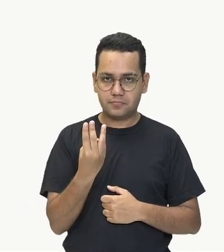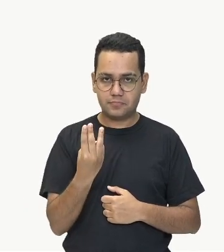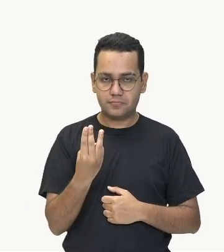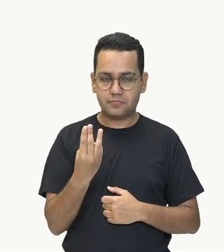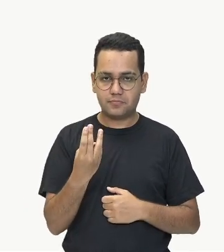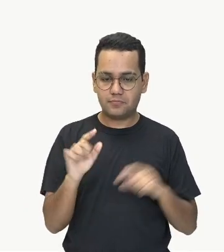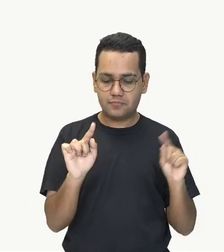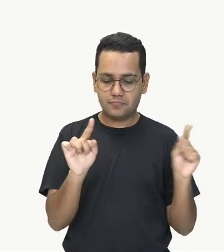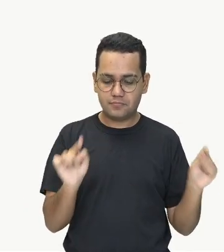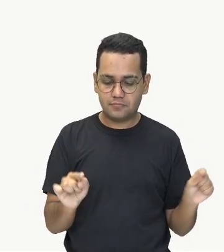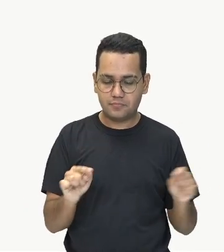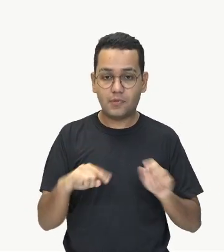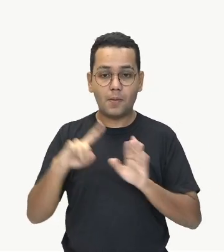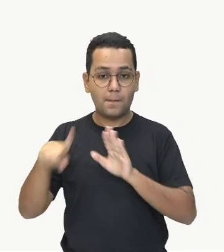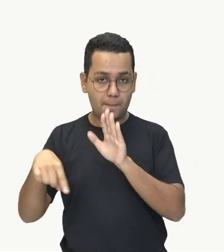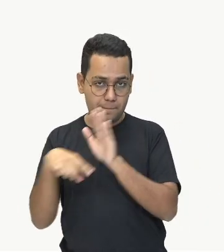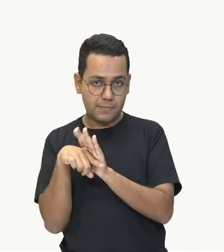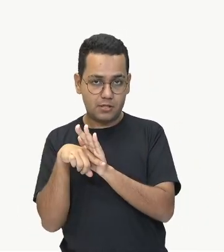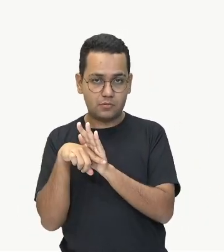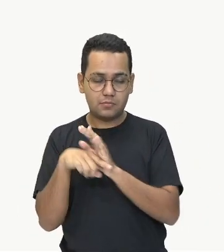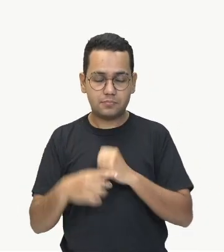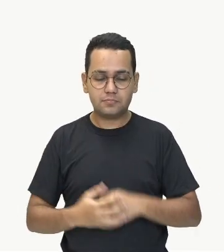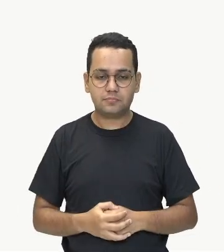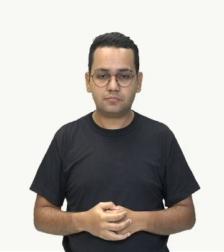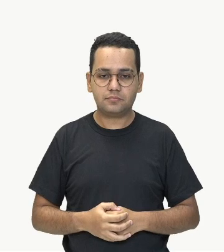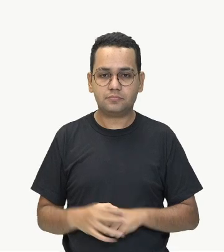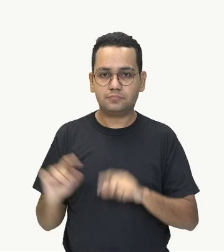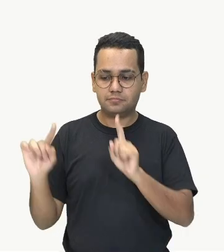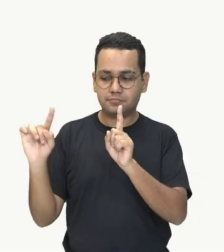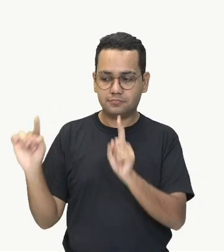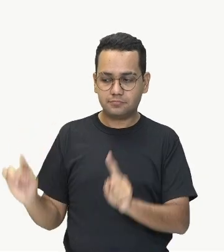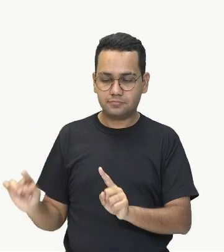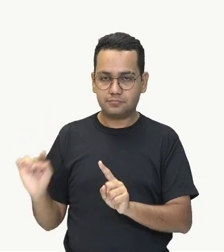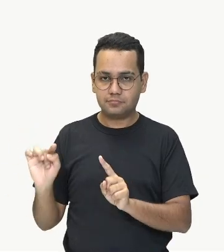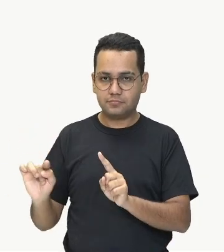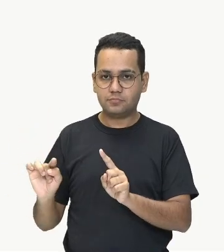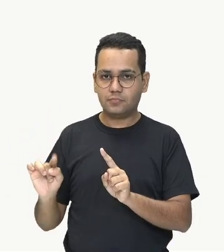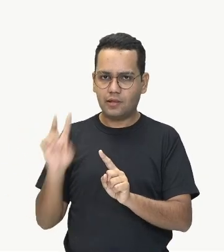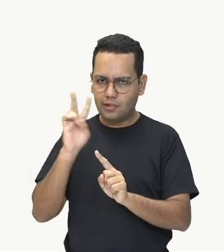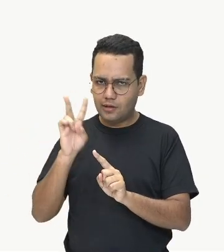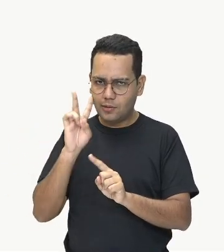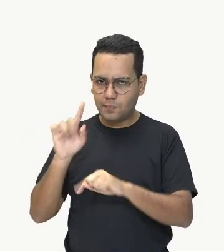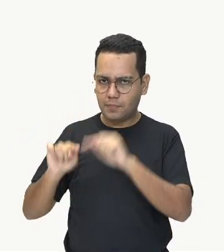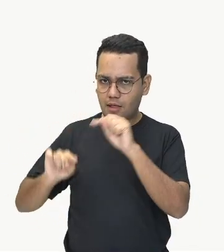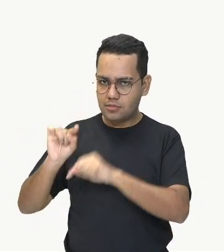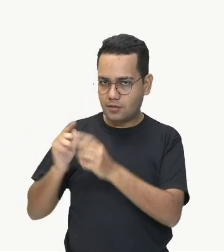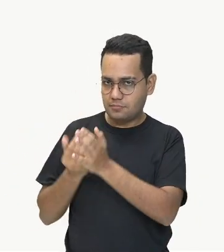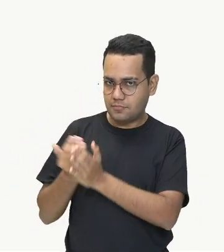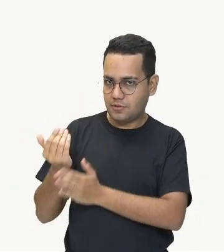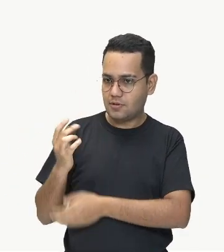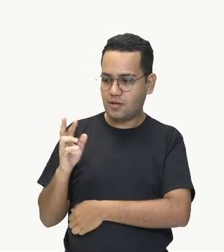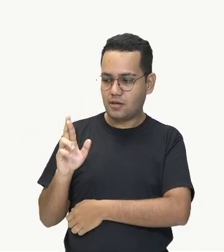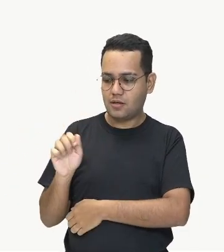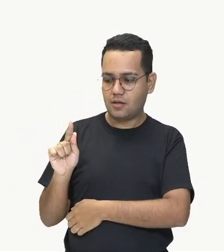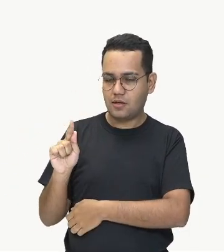92,3 menos aí a aqui note o seguinte a gente tem